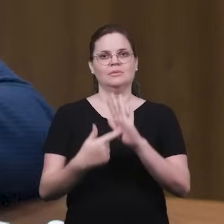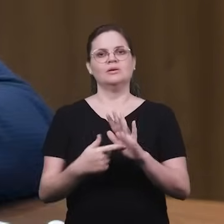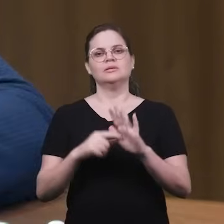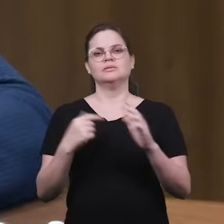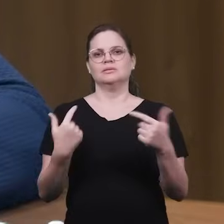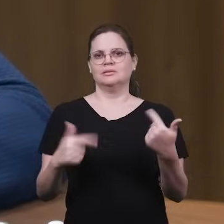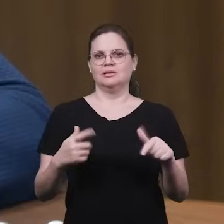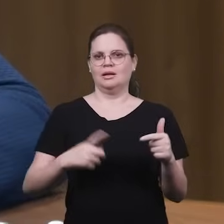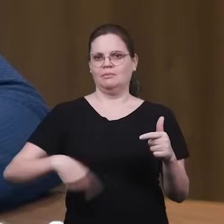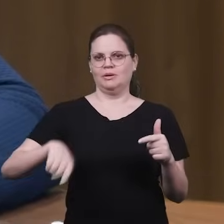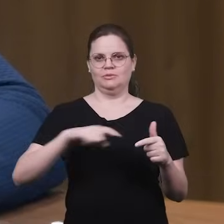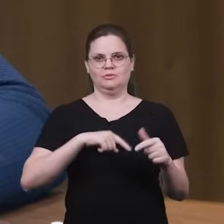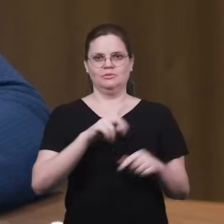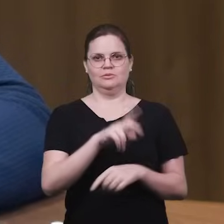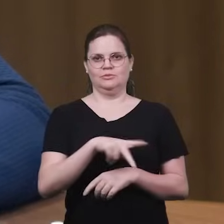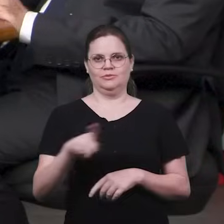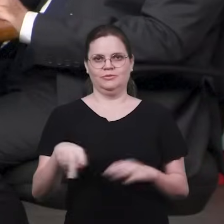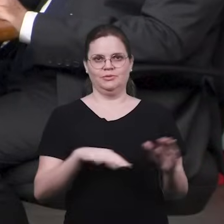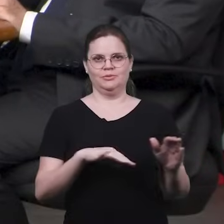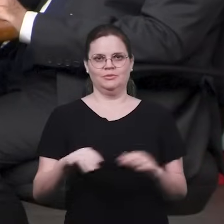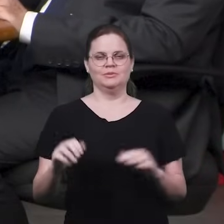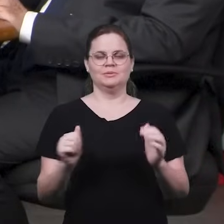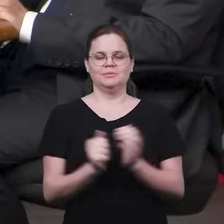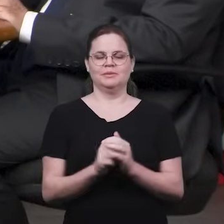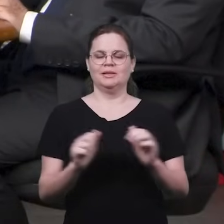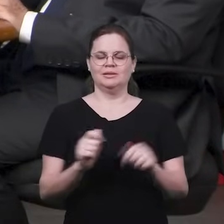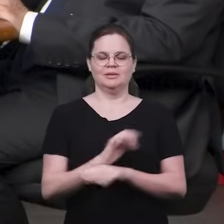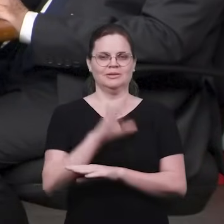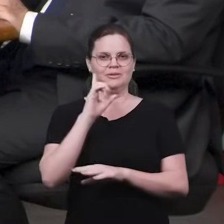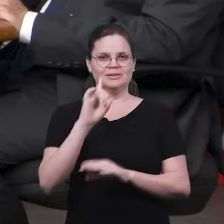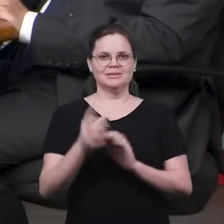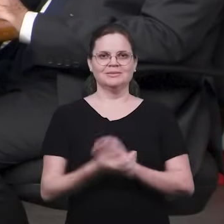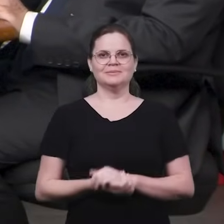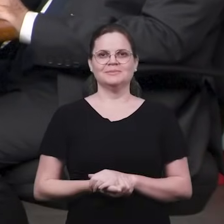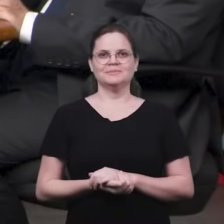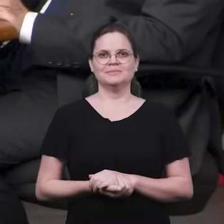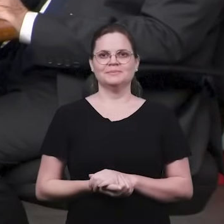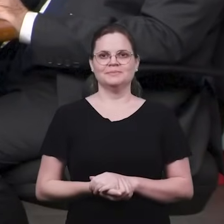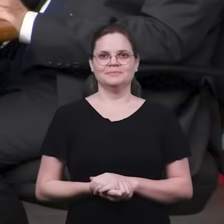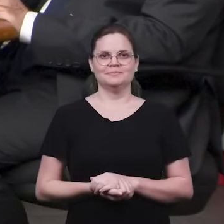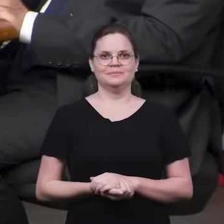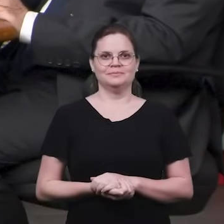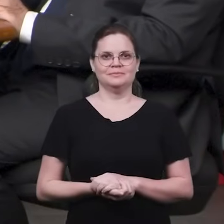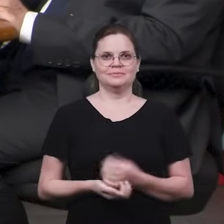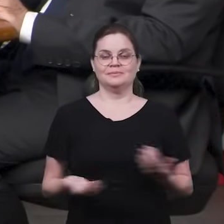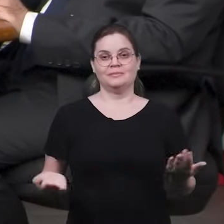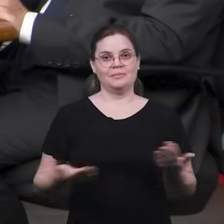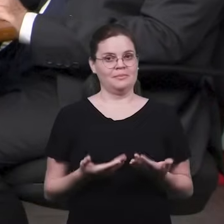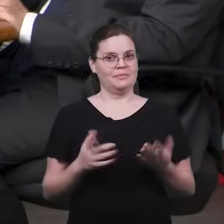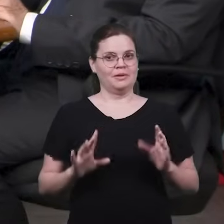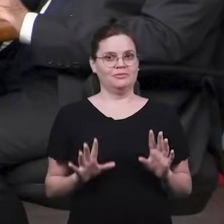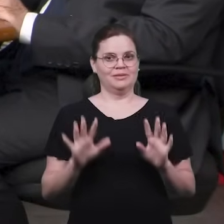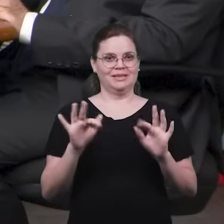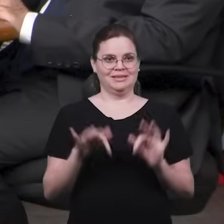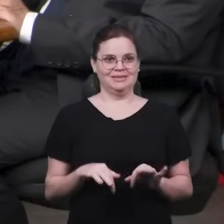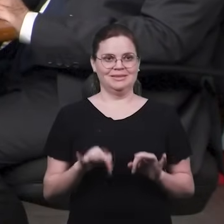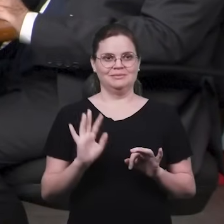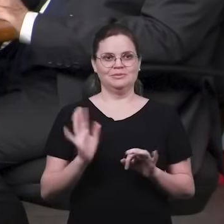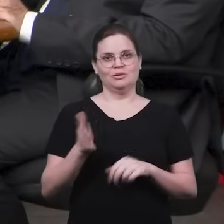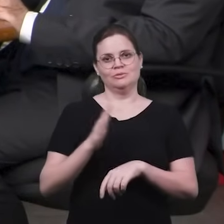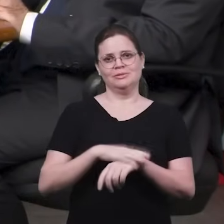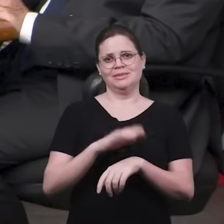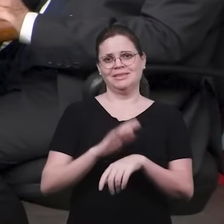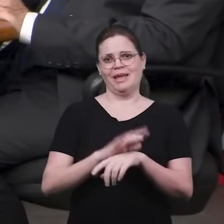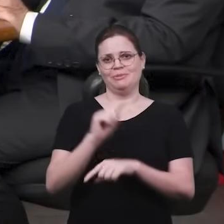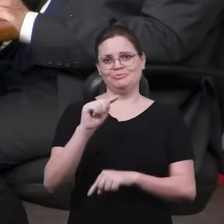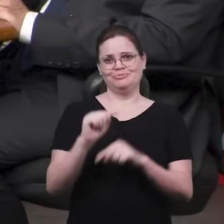trabalho que nós fazemos. Muito bem, né? Glória a Deus, que maravilha, né? Muito bom. Muito bem, nós estamos já chegando ao final do nosso tempo, um